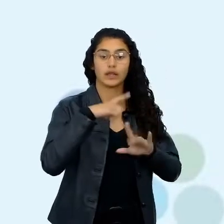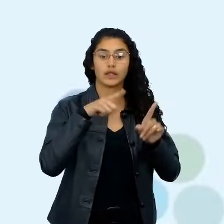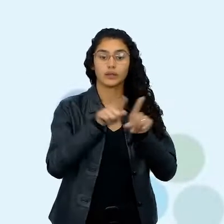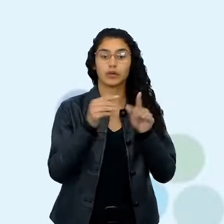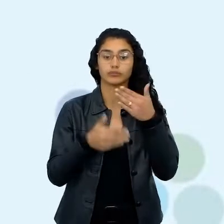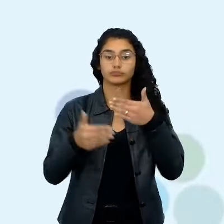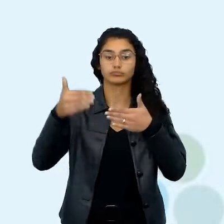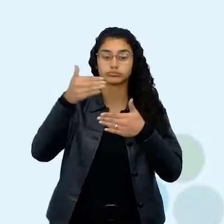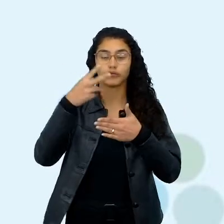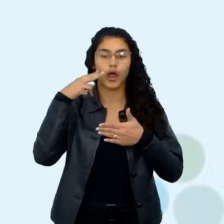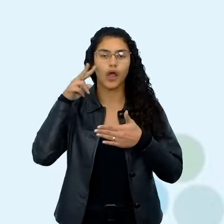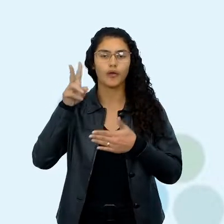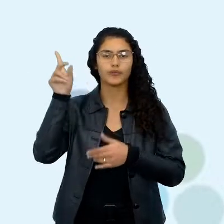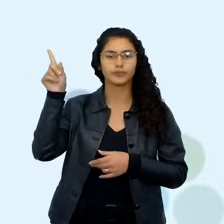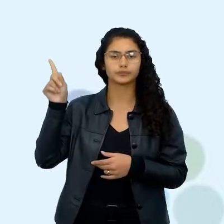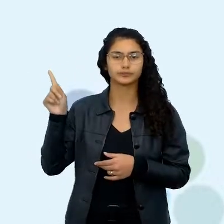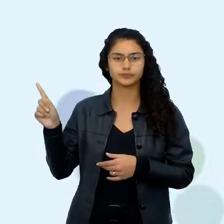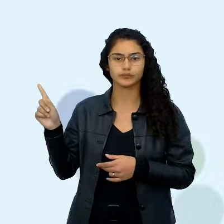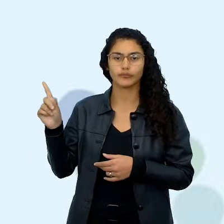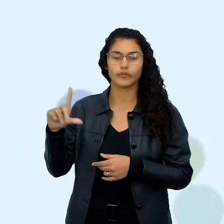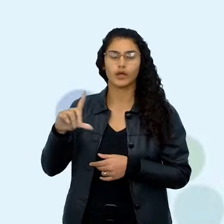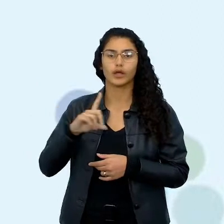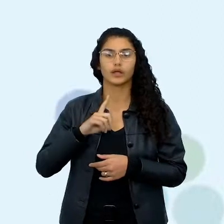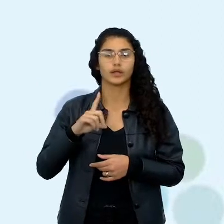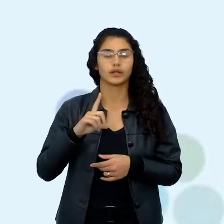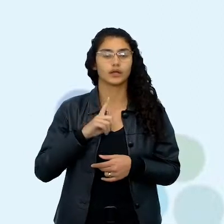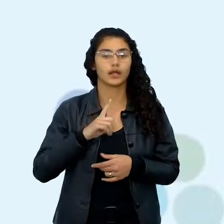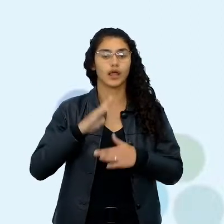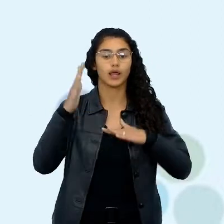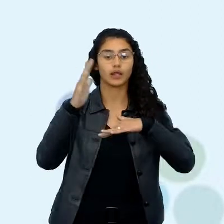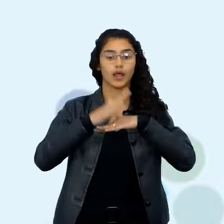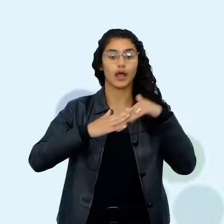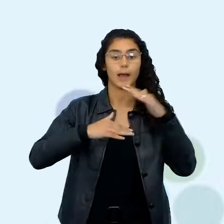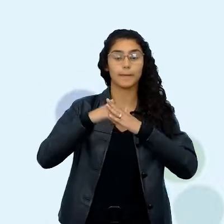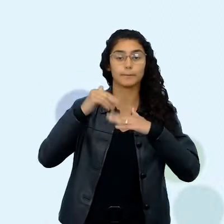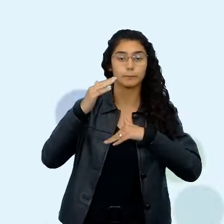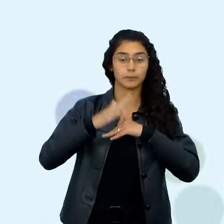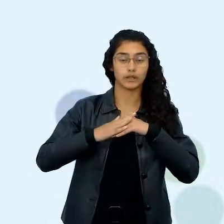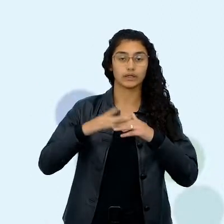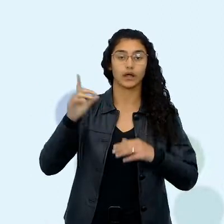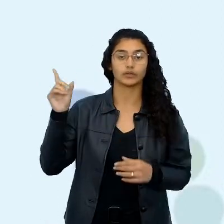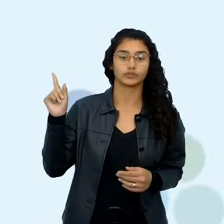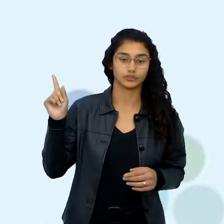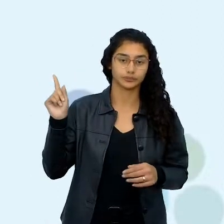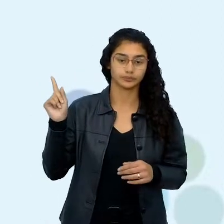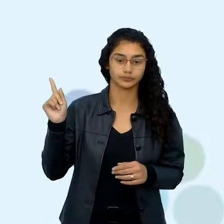vocês vejam que na a habilidade